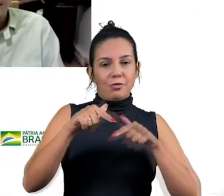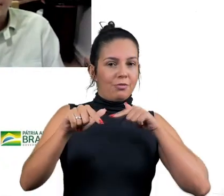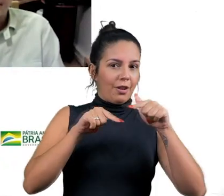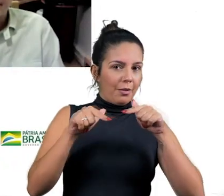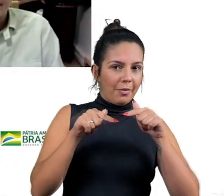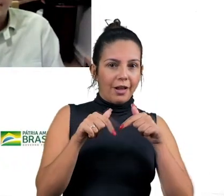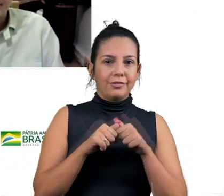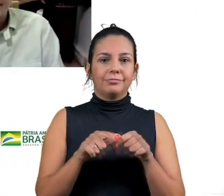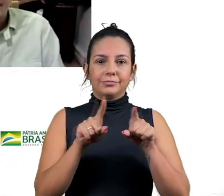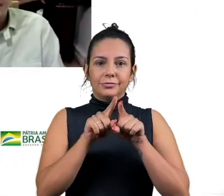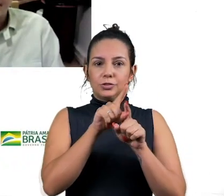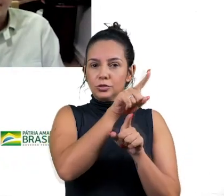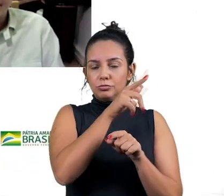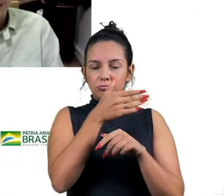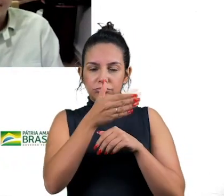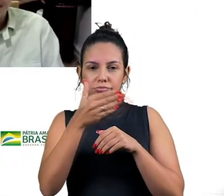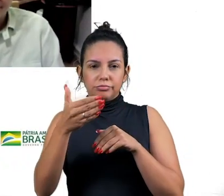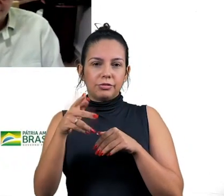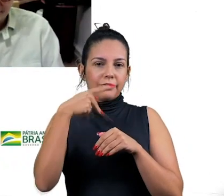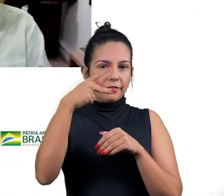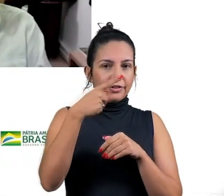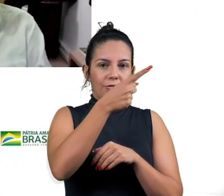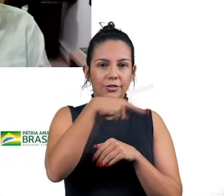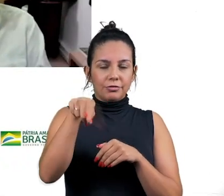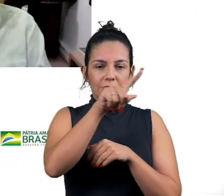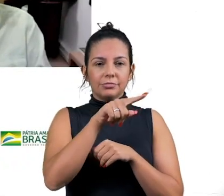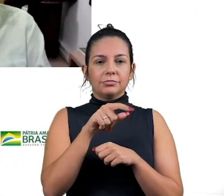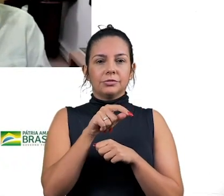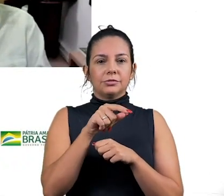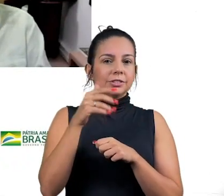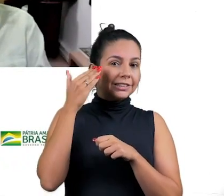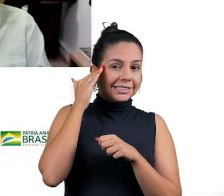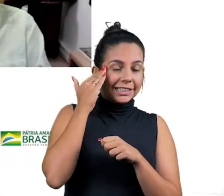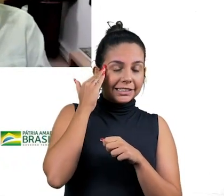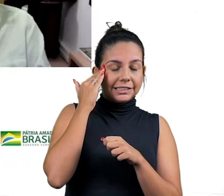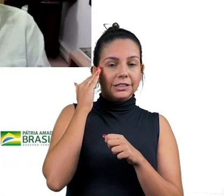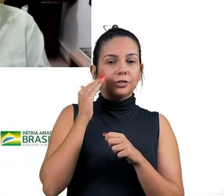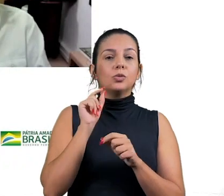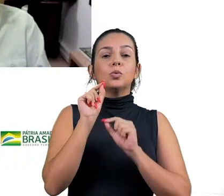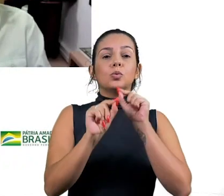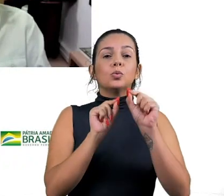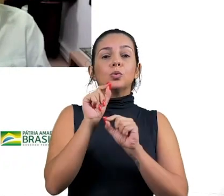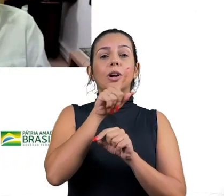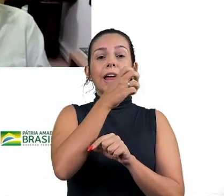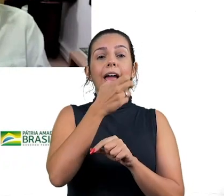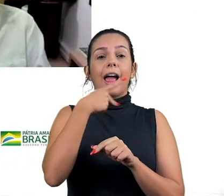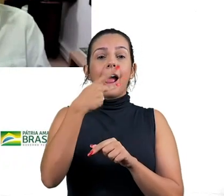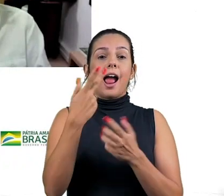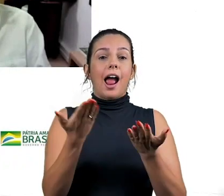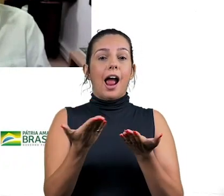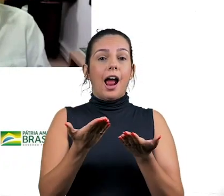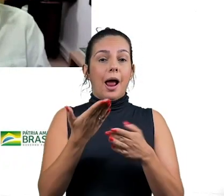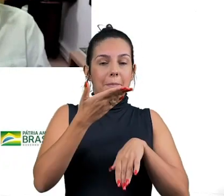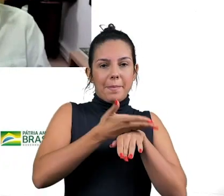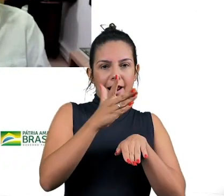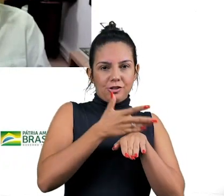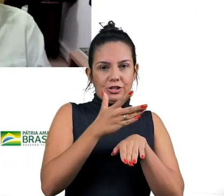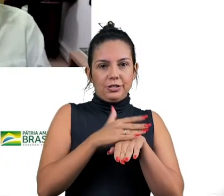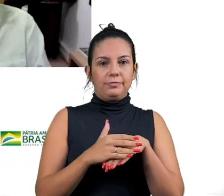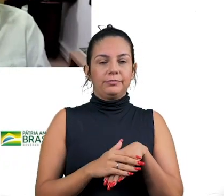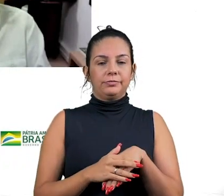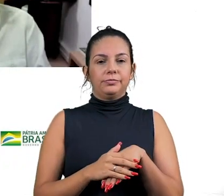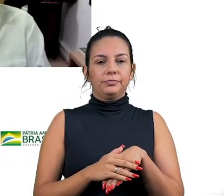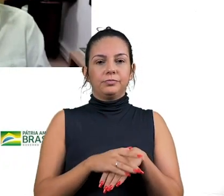trabalho e à medida que ele for falando, vocês vão entendendo o que ele quis dizer agora na prática,